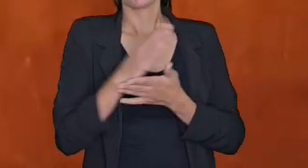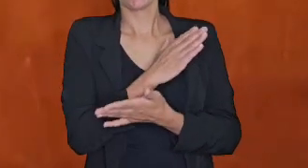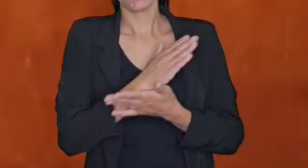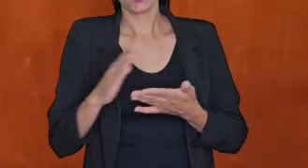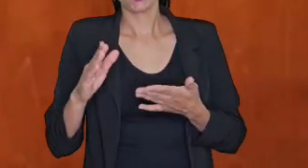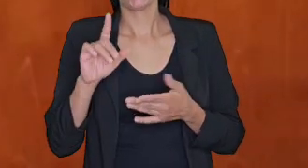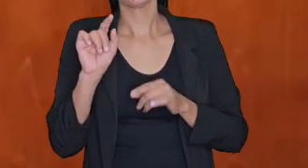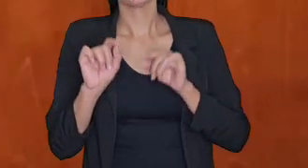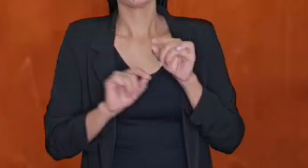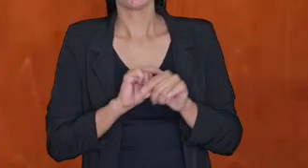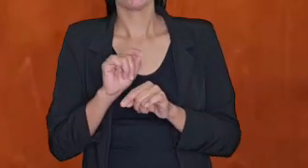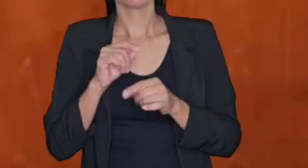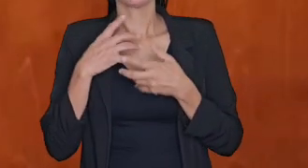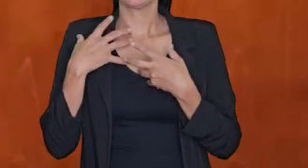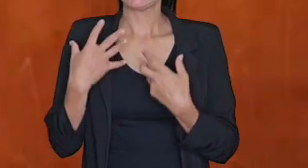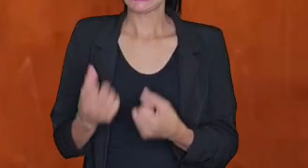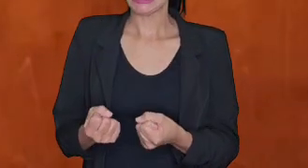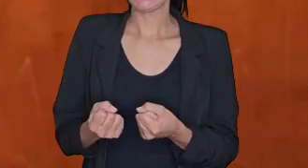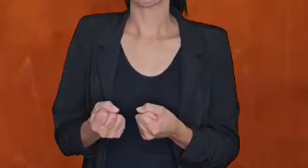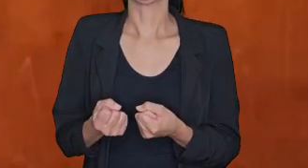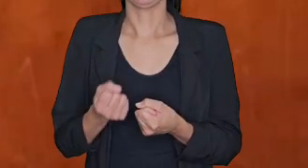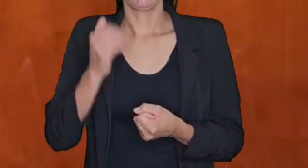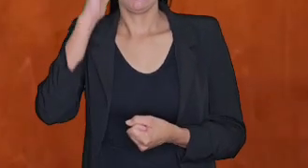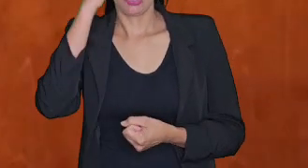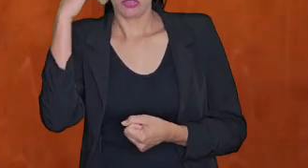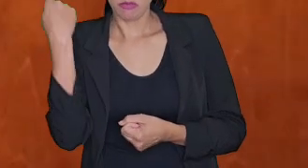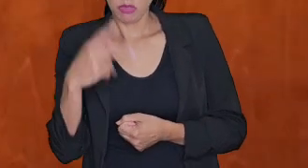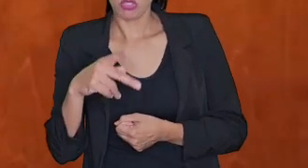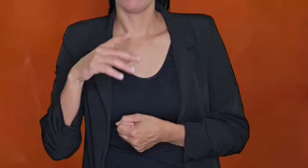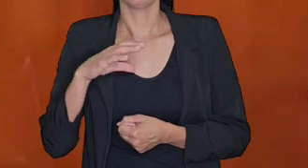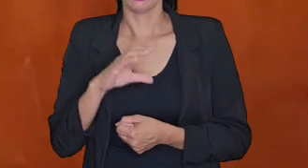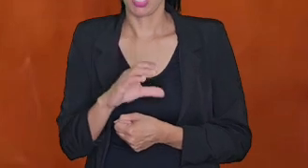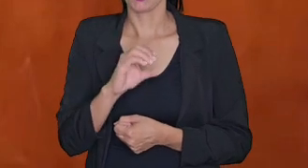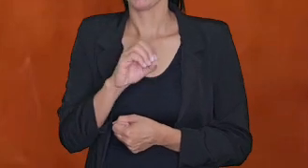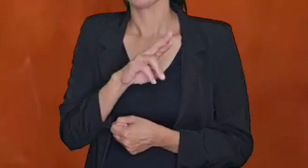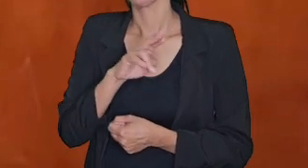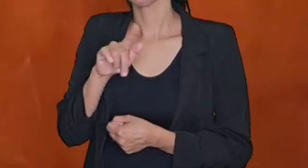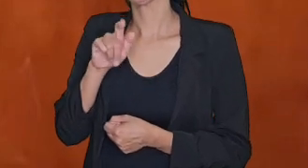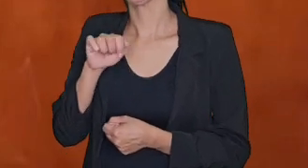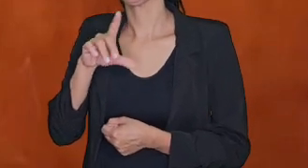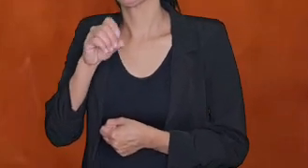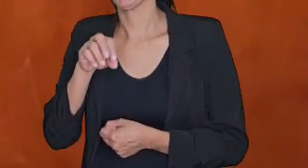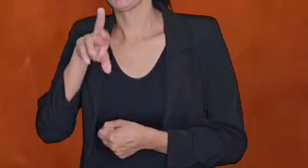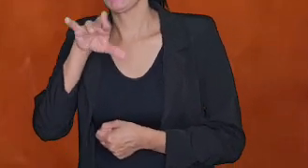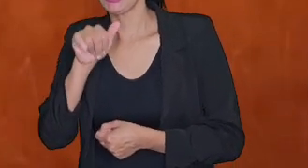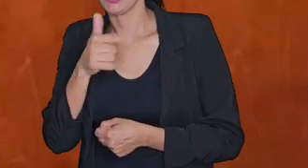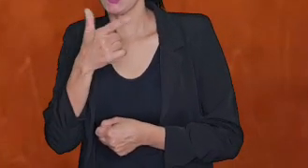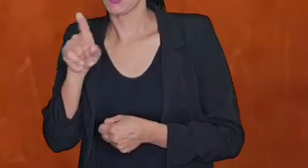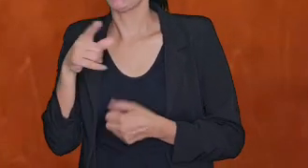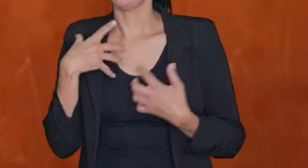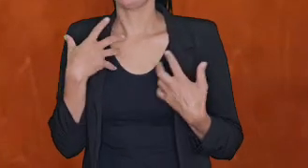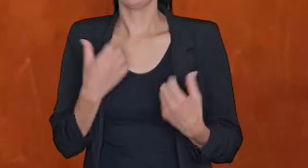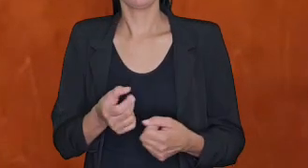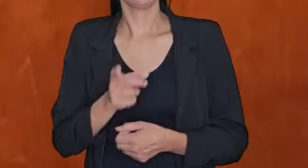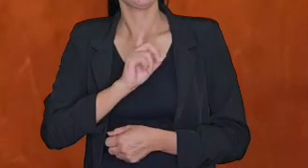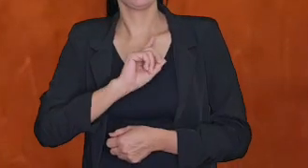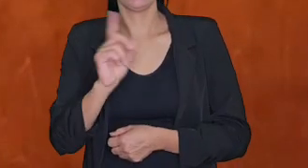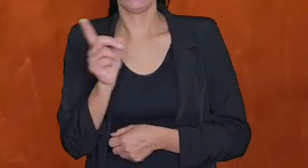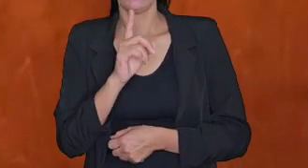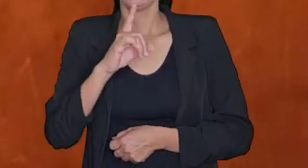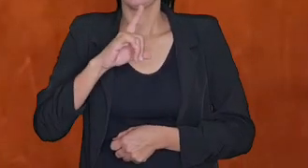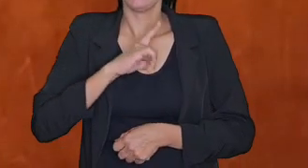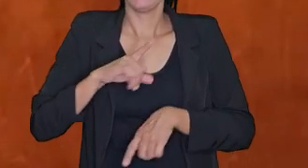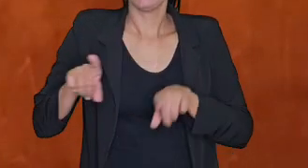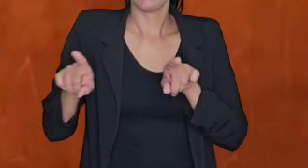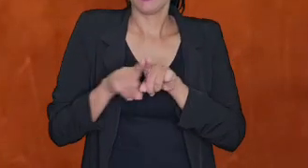imobiliários, nessa questão dessa certidão, tem alguns que aceitam o entendimento da Corregedoria, e